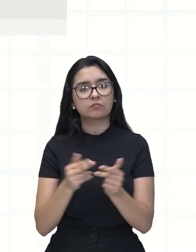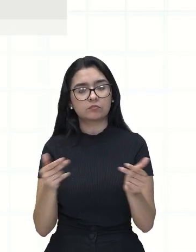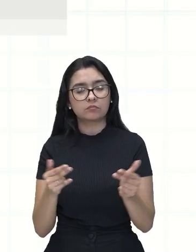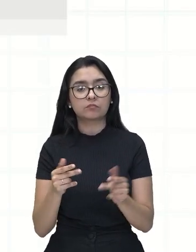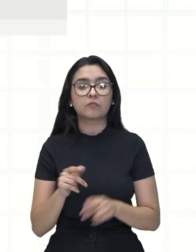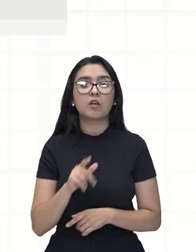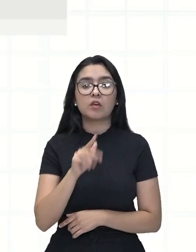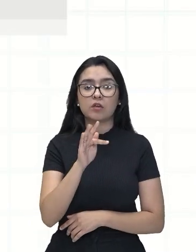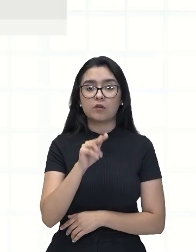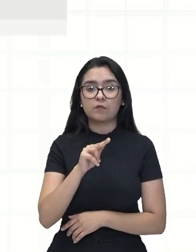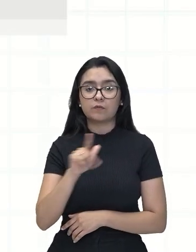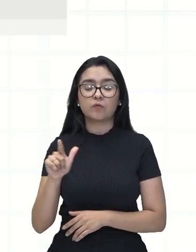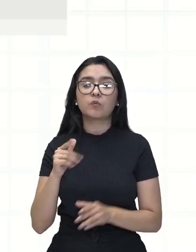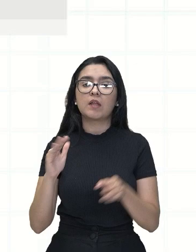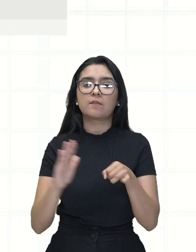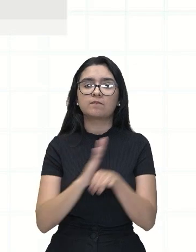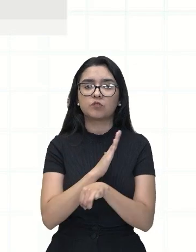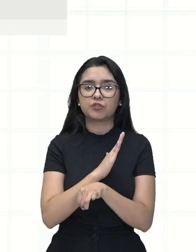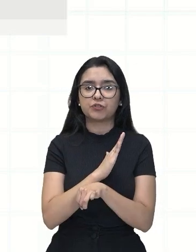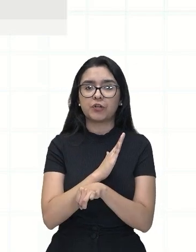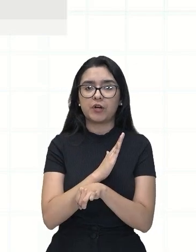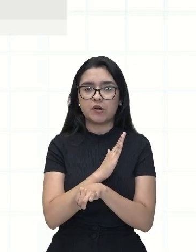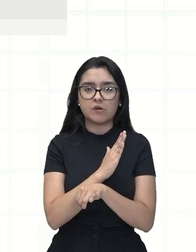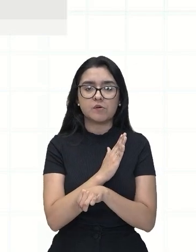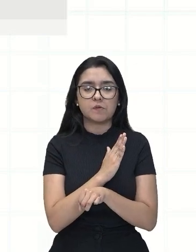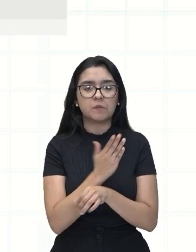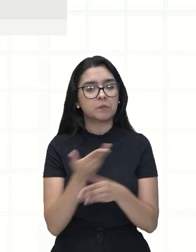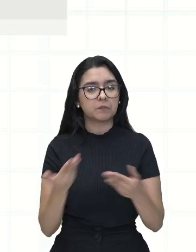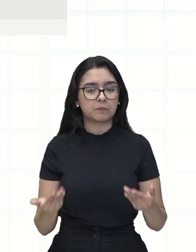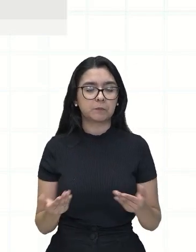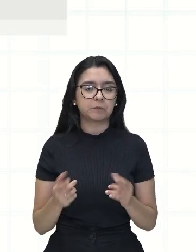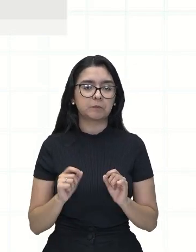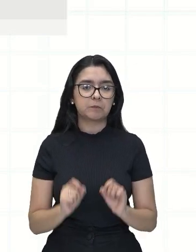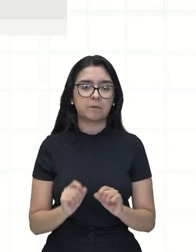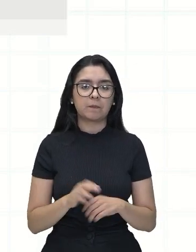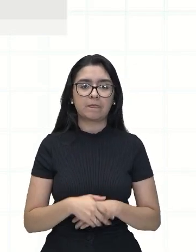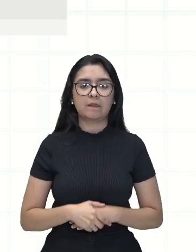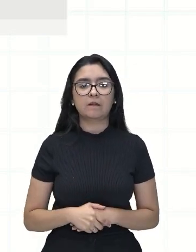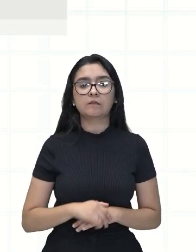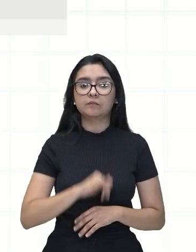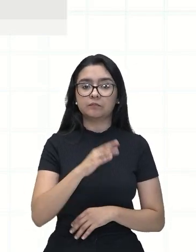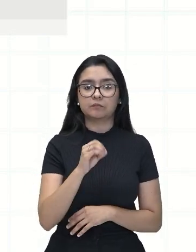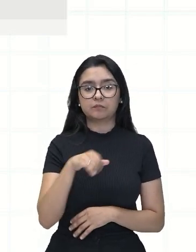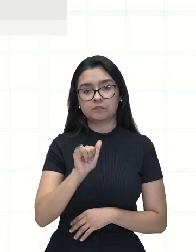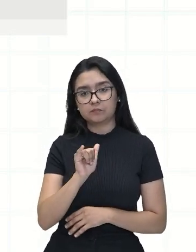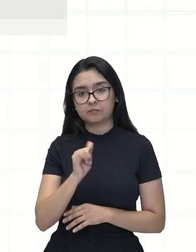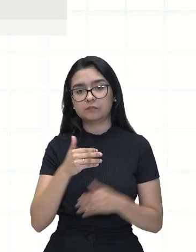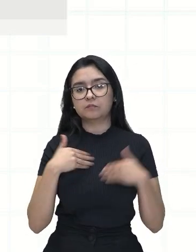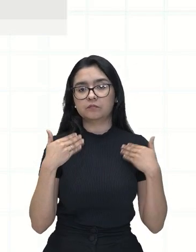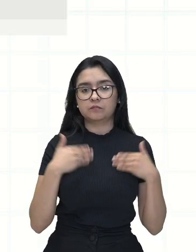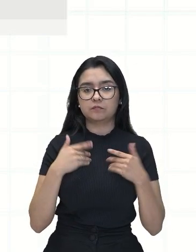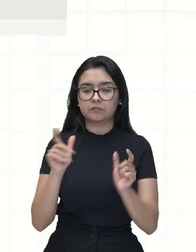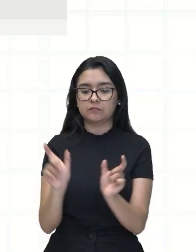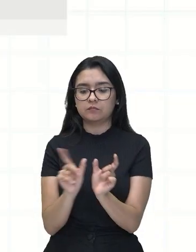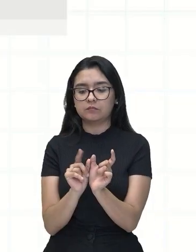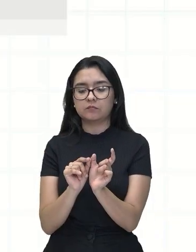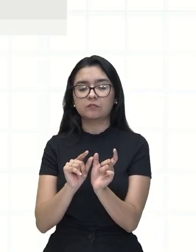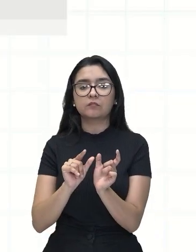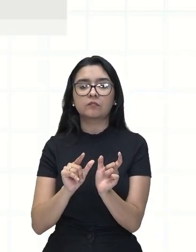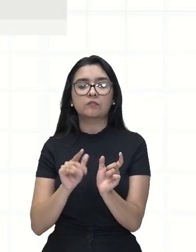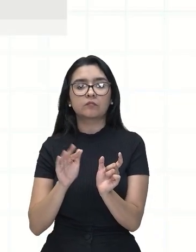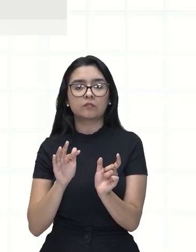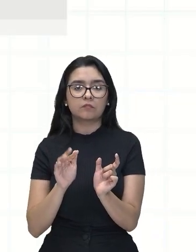o full, que ele está cheio de algo. Então, se joy é alegria, joyful é cheio